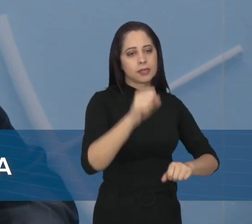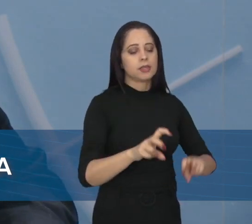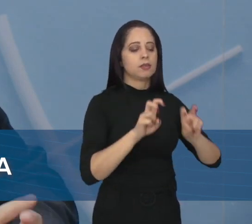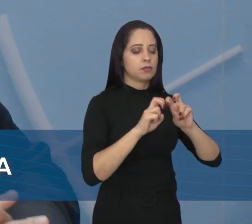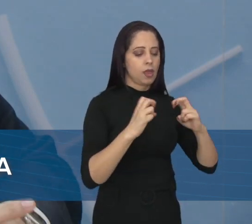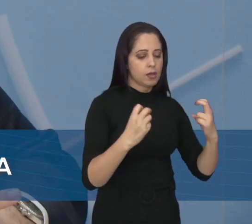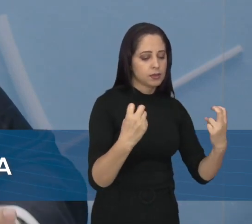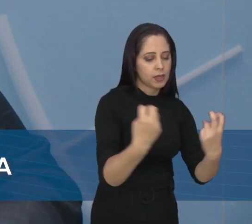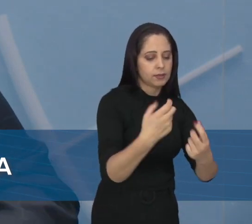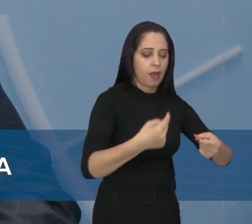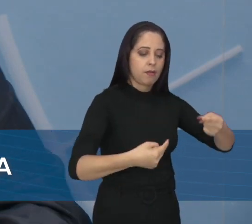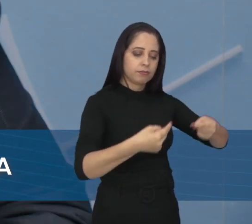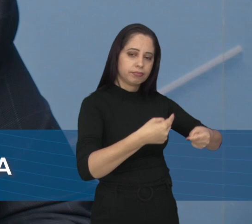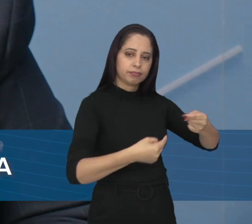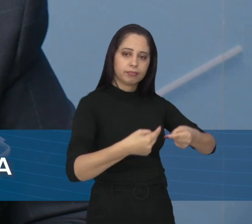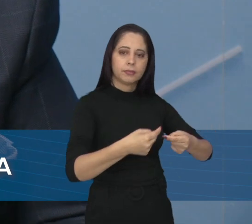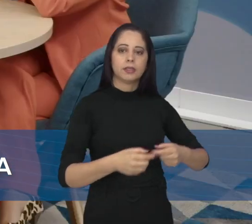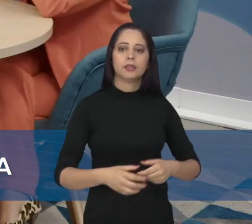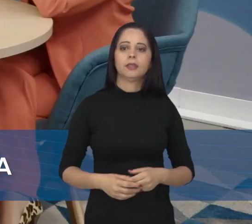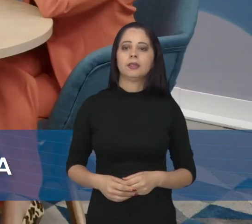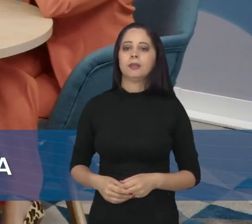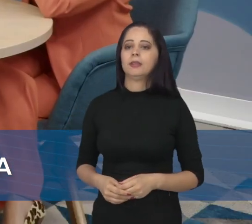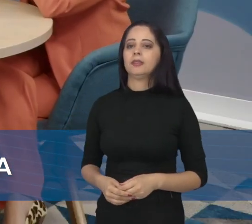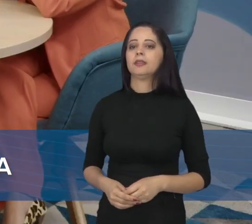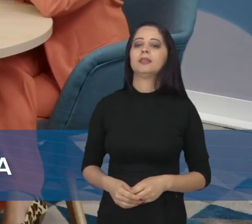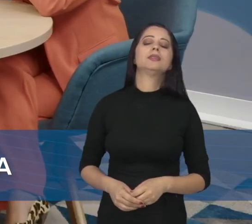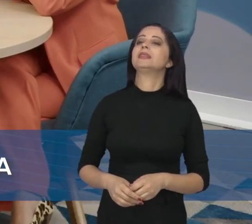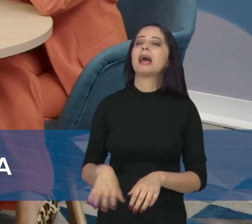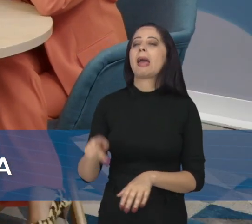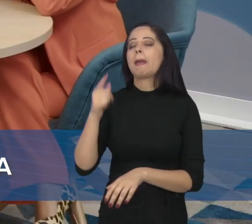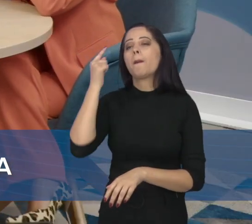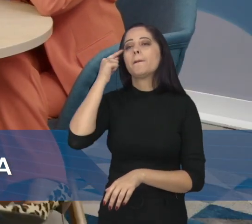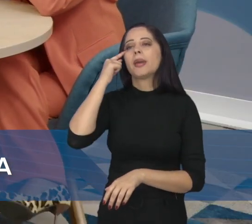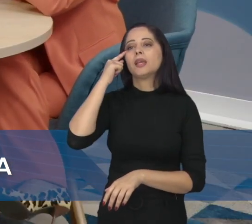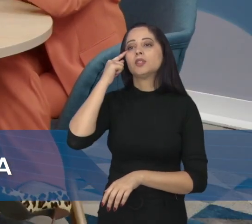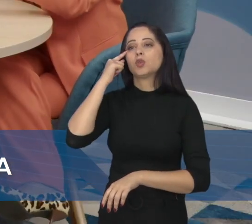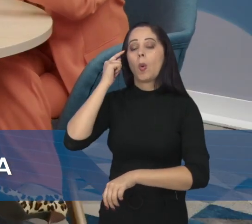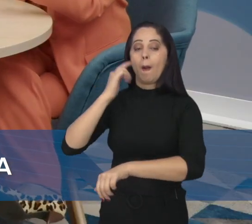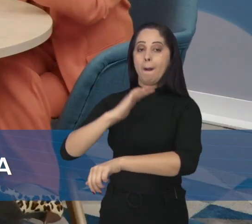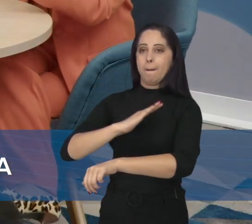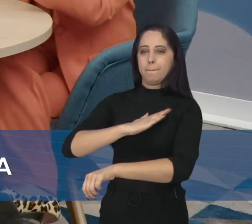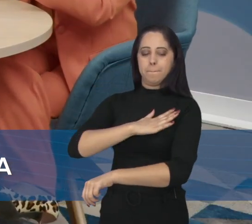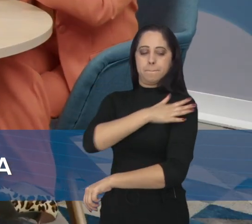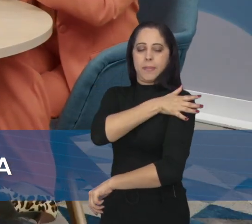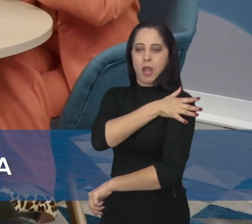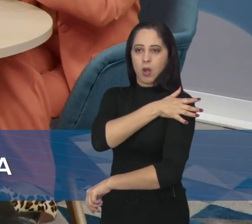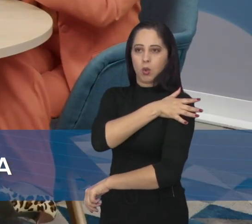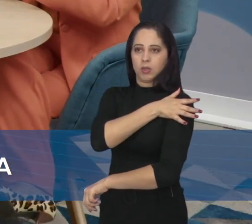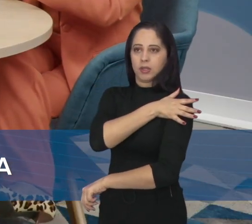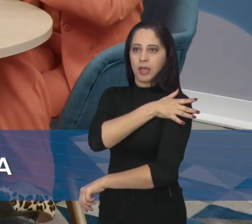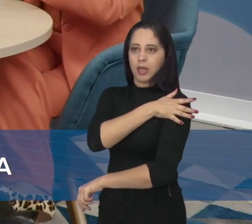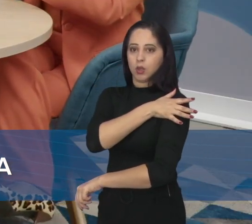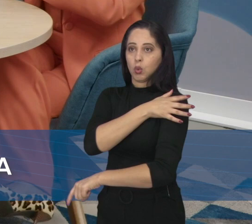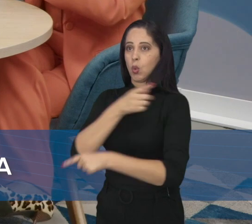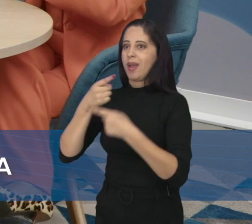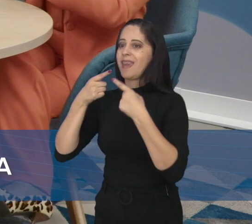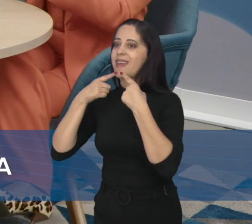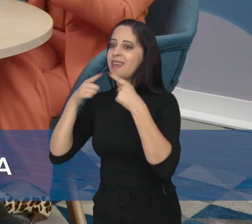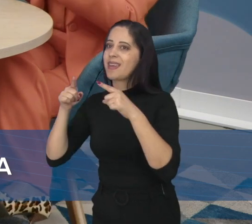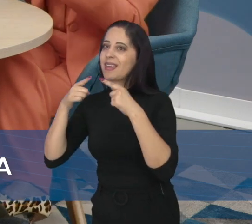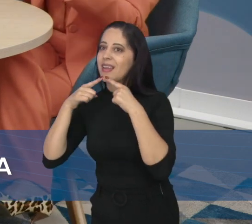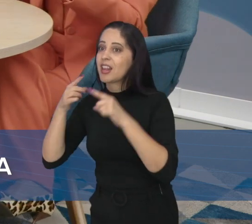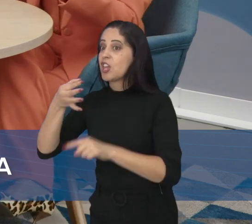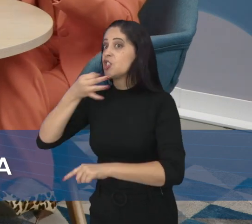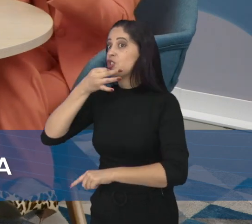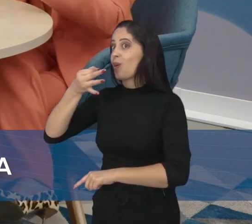debate. Concorda, Ziza? Quando eu penso em crítica e preconceito, trazendo para o meu pequeno círculo vital